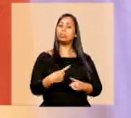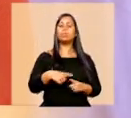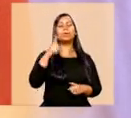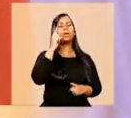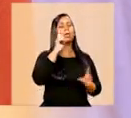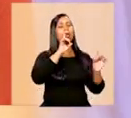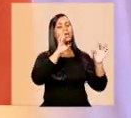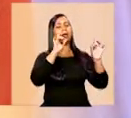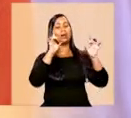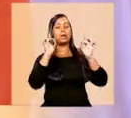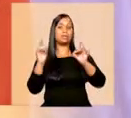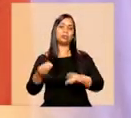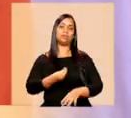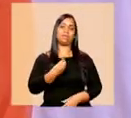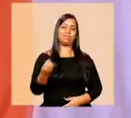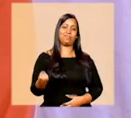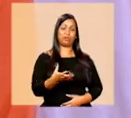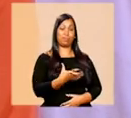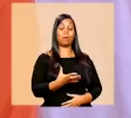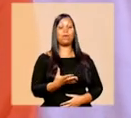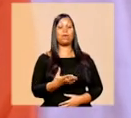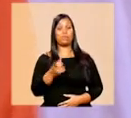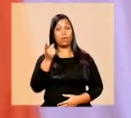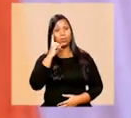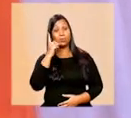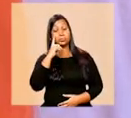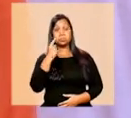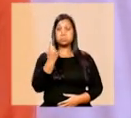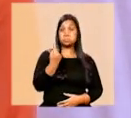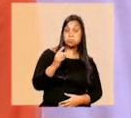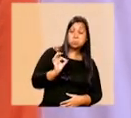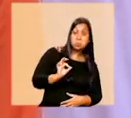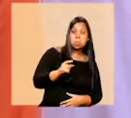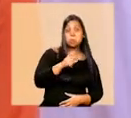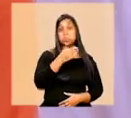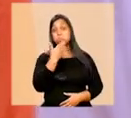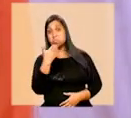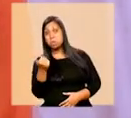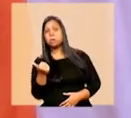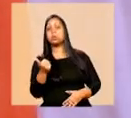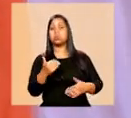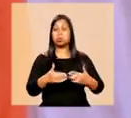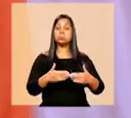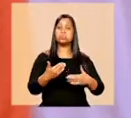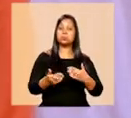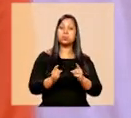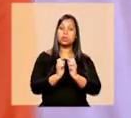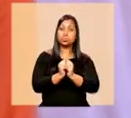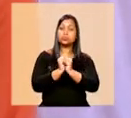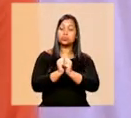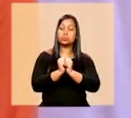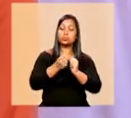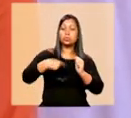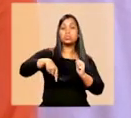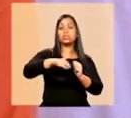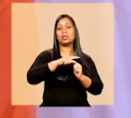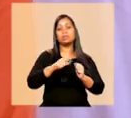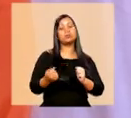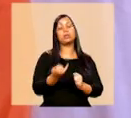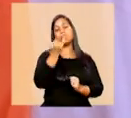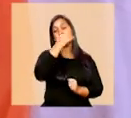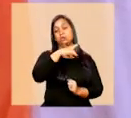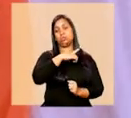porque cada dia é um dia, né? Sim. Então, um dia pode ser que um não esteja, o outro esteja melhor, e esse companheirismo entre eles